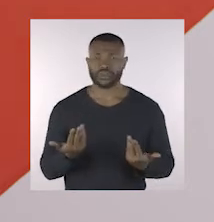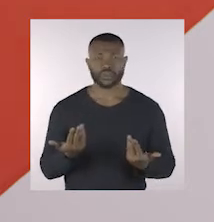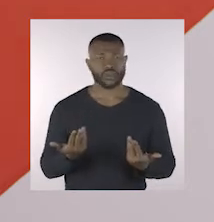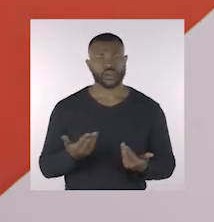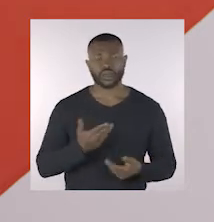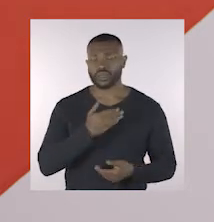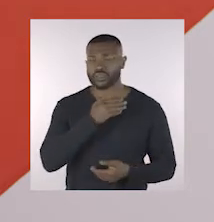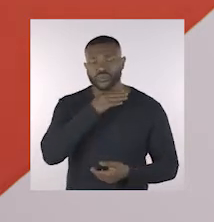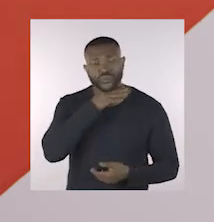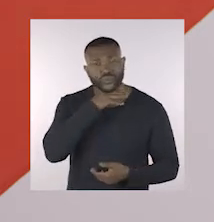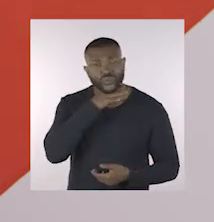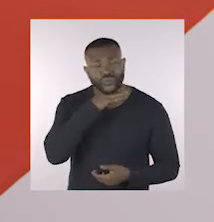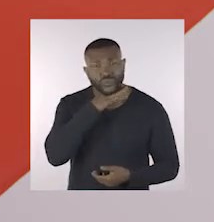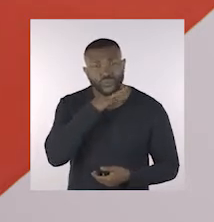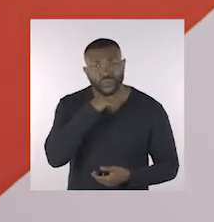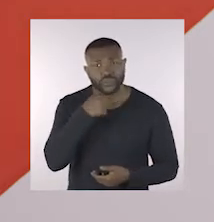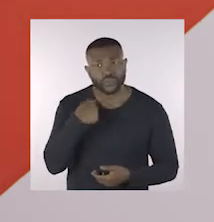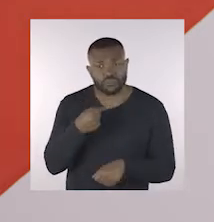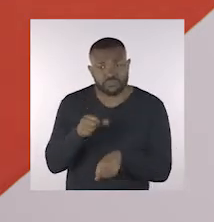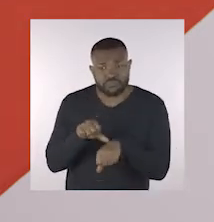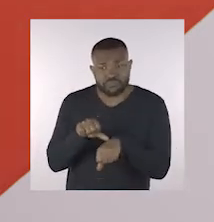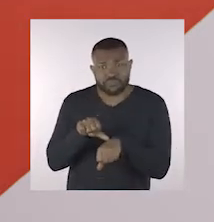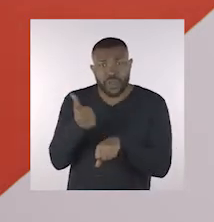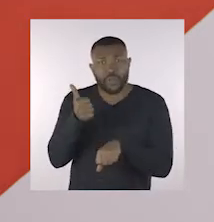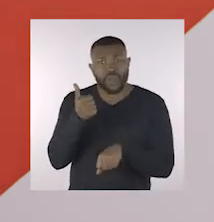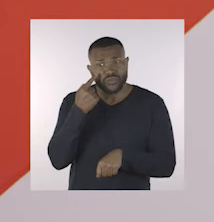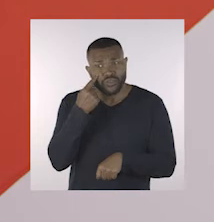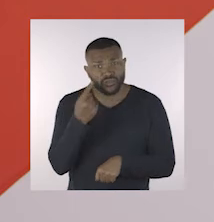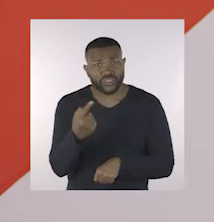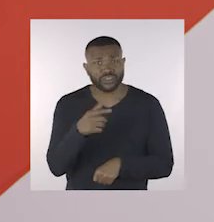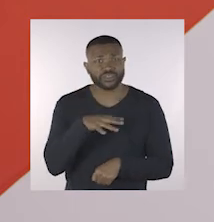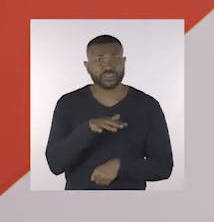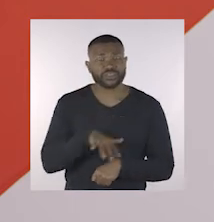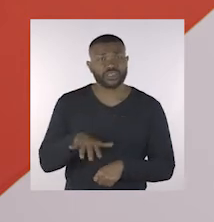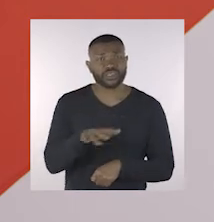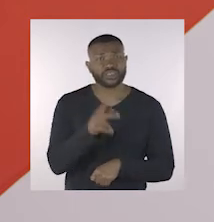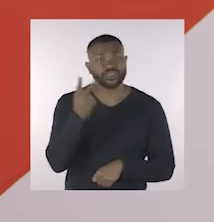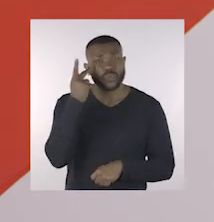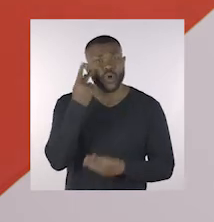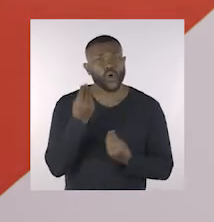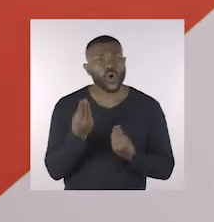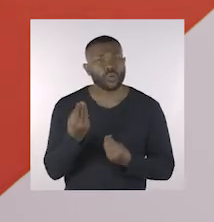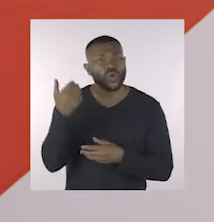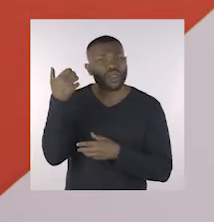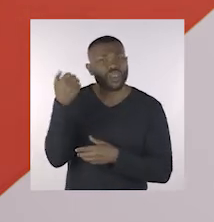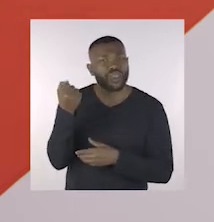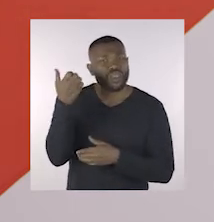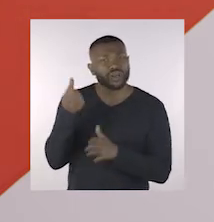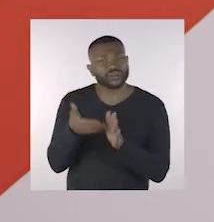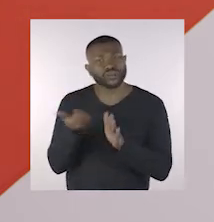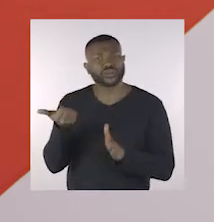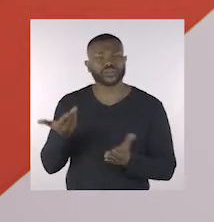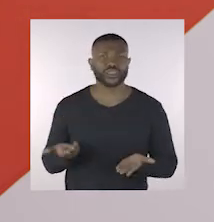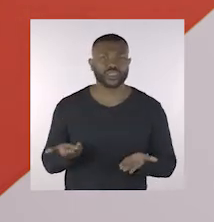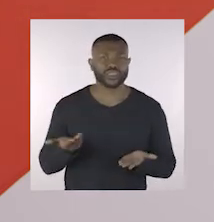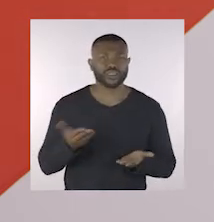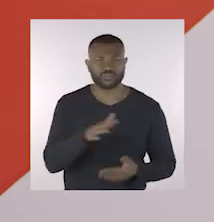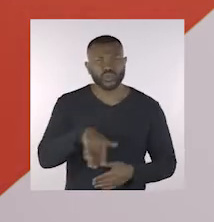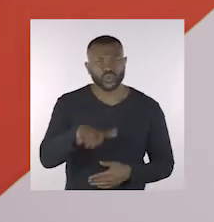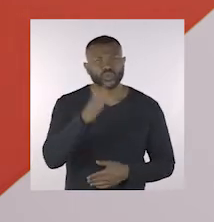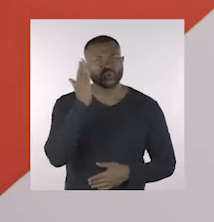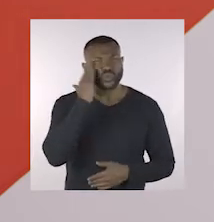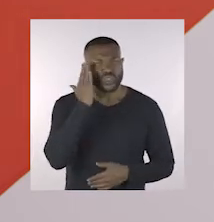inadmissível é de uma perversidade jamais vista na cidade de São Paulo como é que você tira o leite das crianças